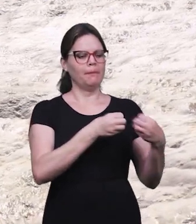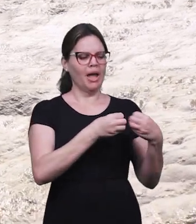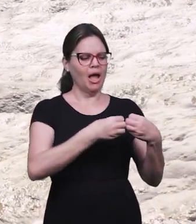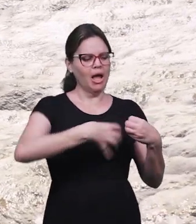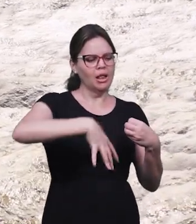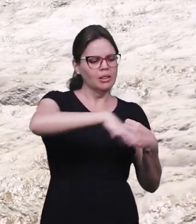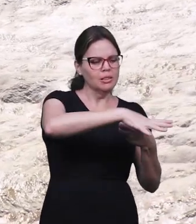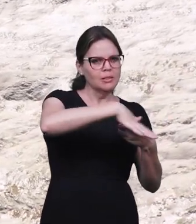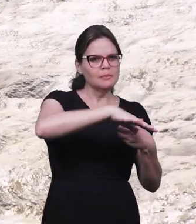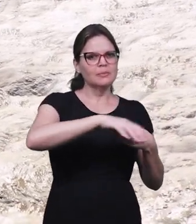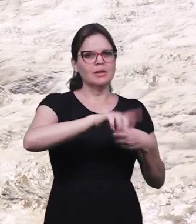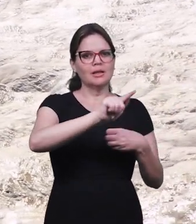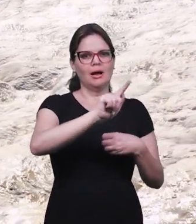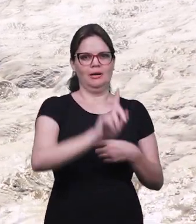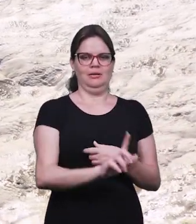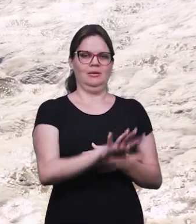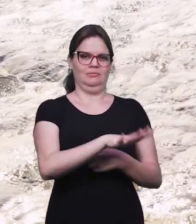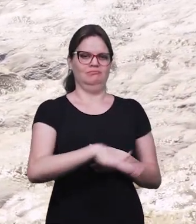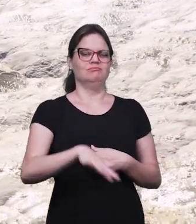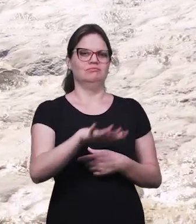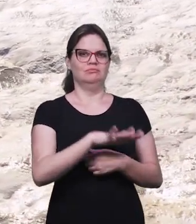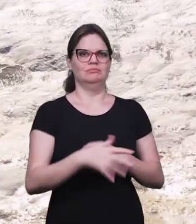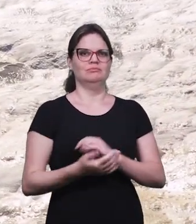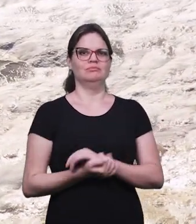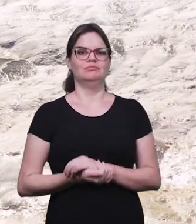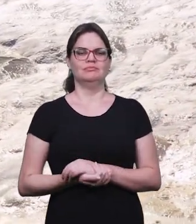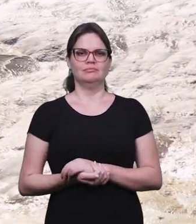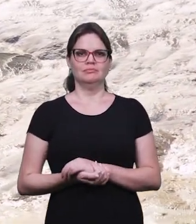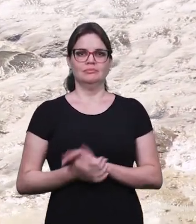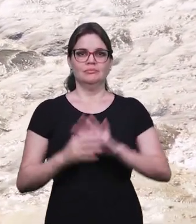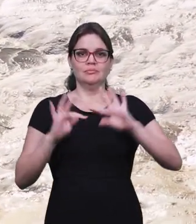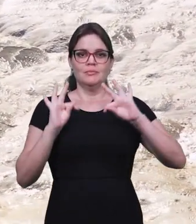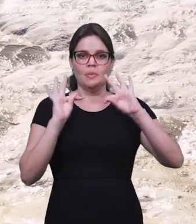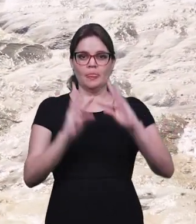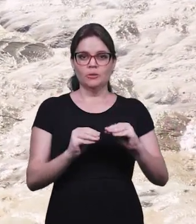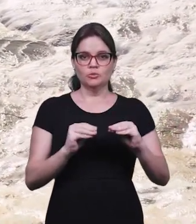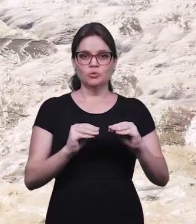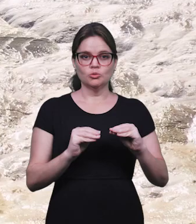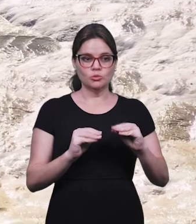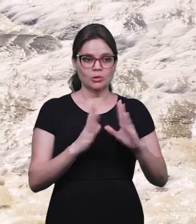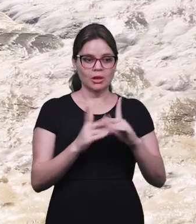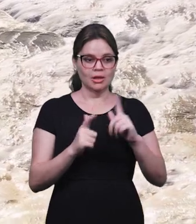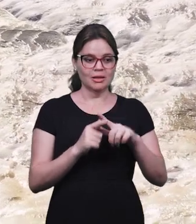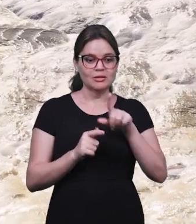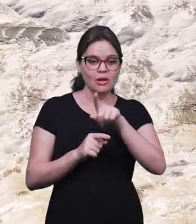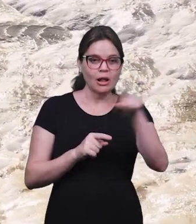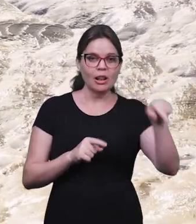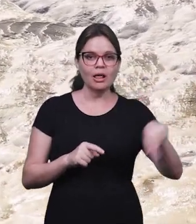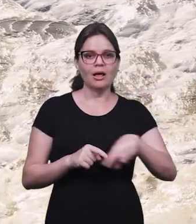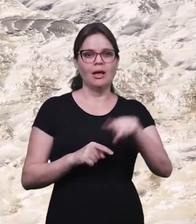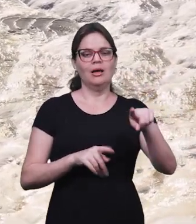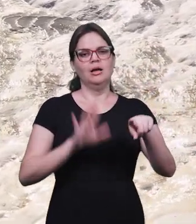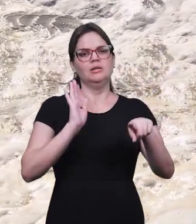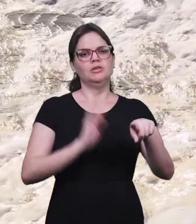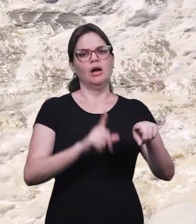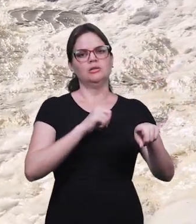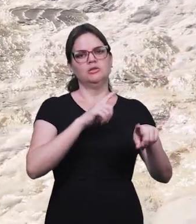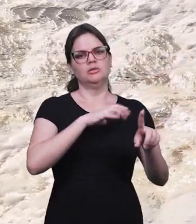Derbe, Listra, essa região da Galácia, ou seja, todas essas igrejas já